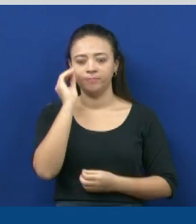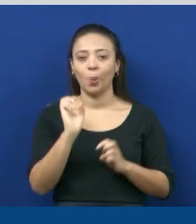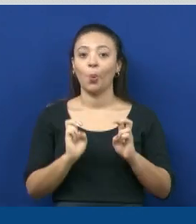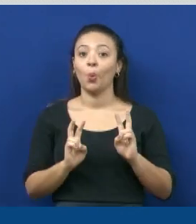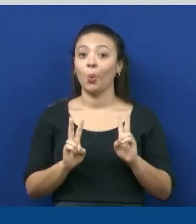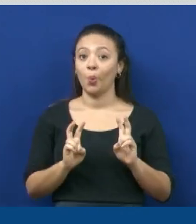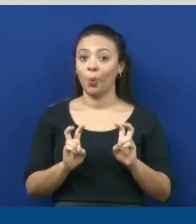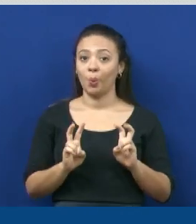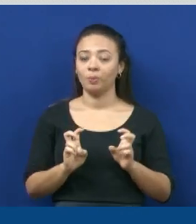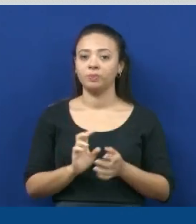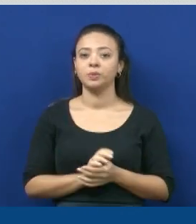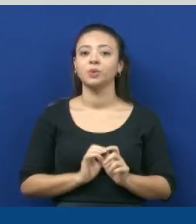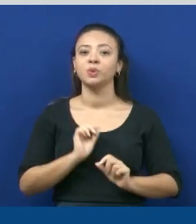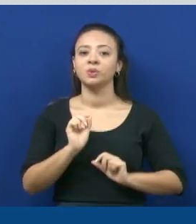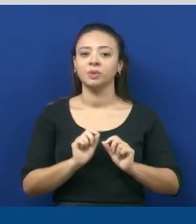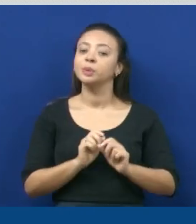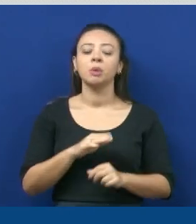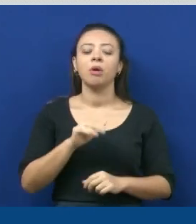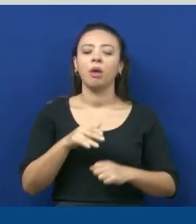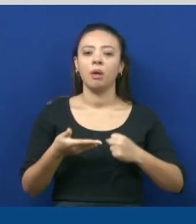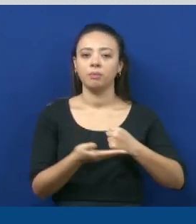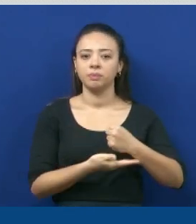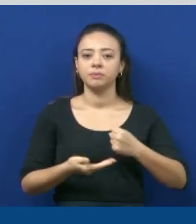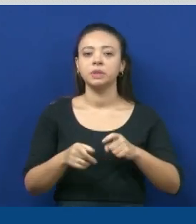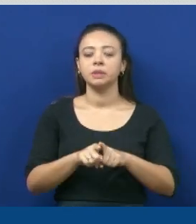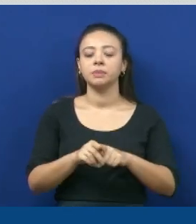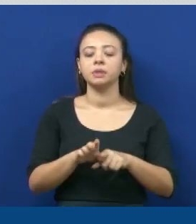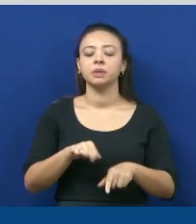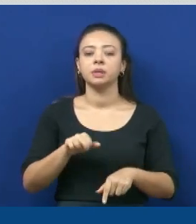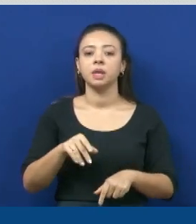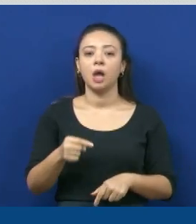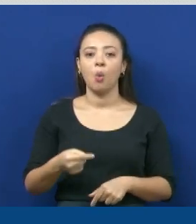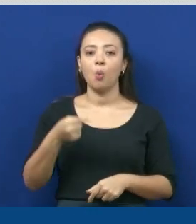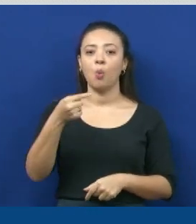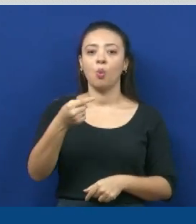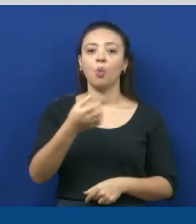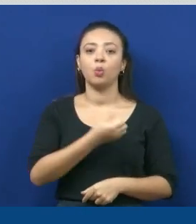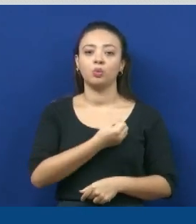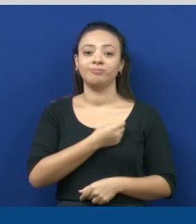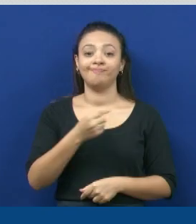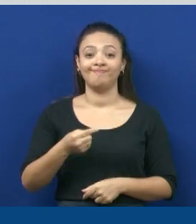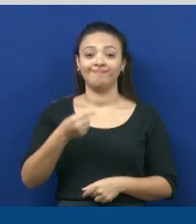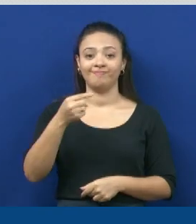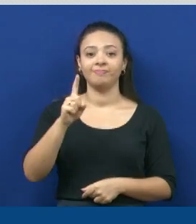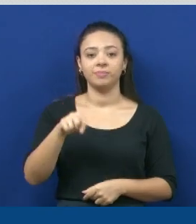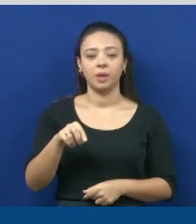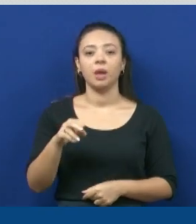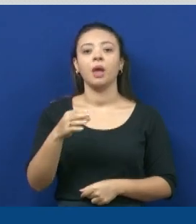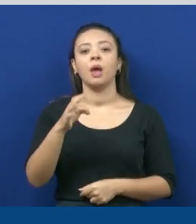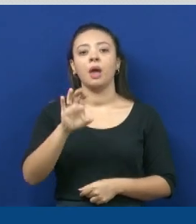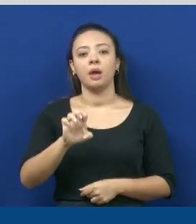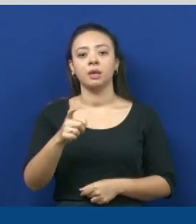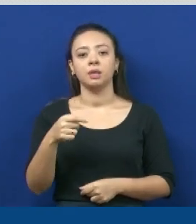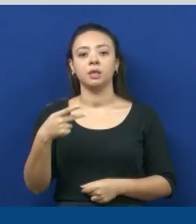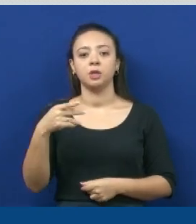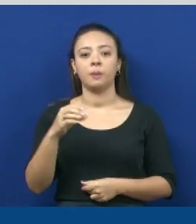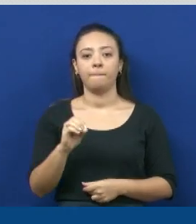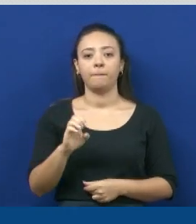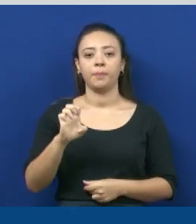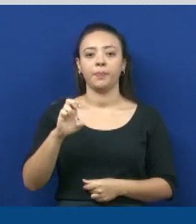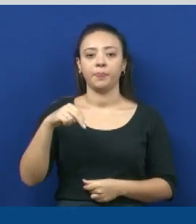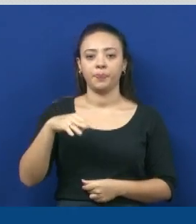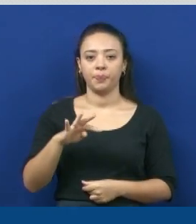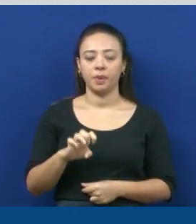nós não podemos esquecer quem é a base e quem é o expoente. Então vamos à primeira propriedade. A